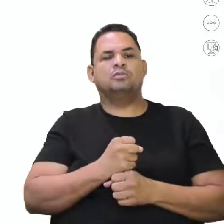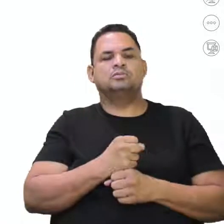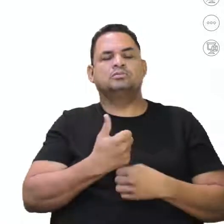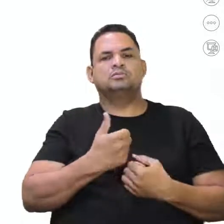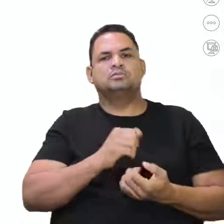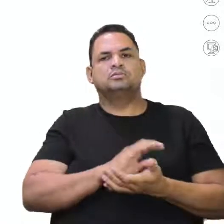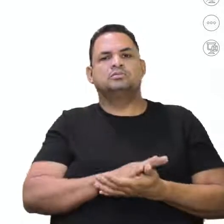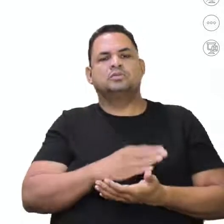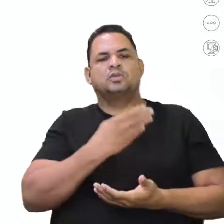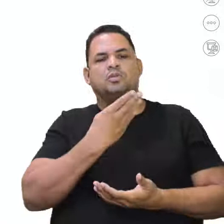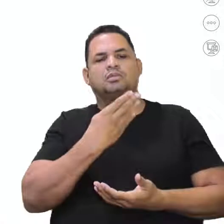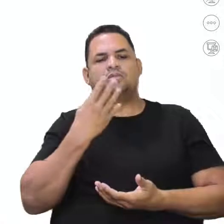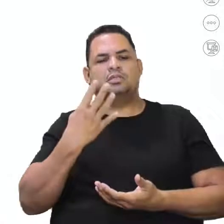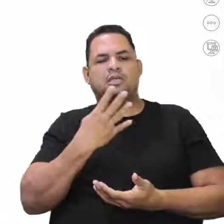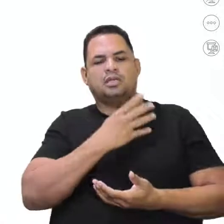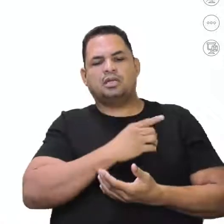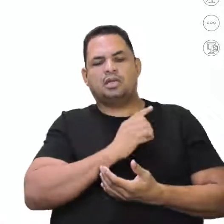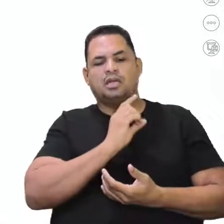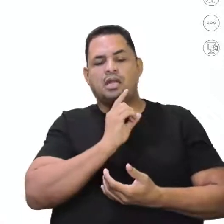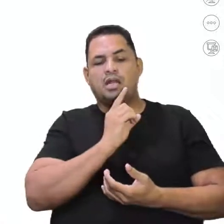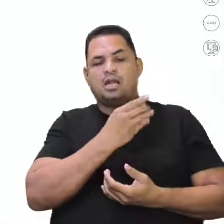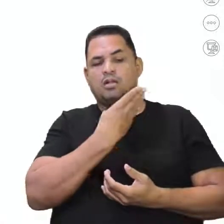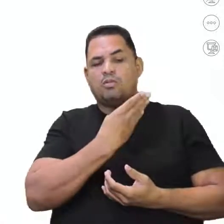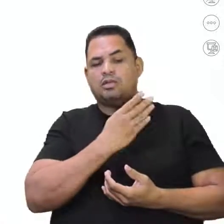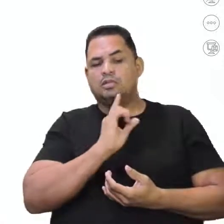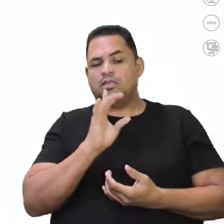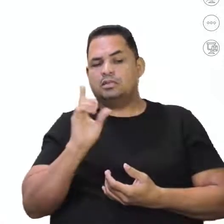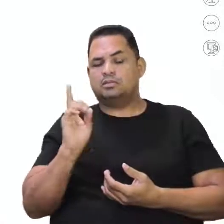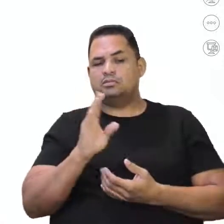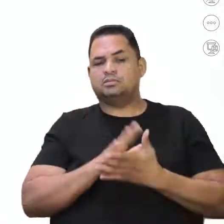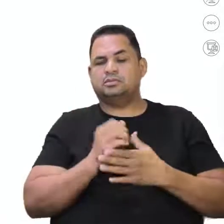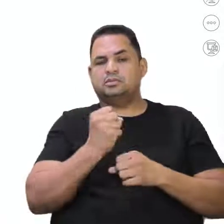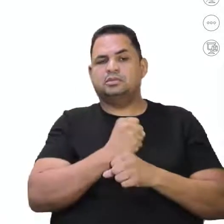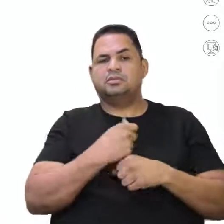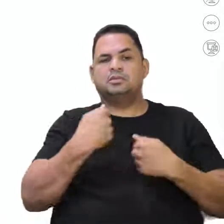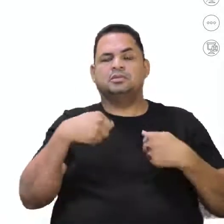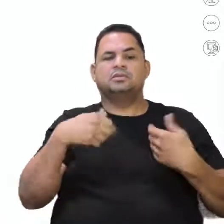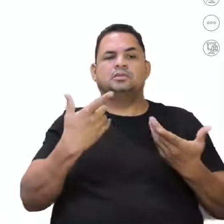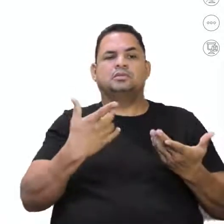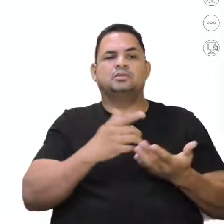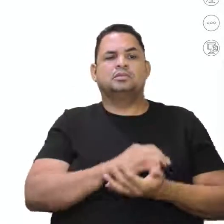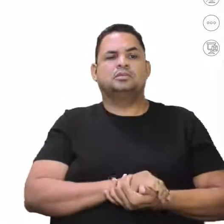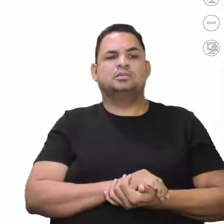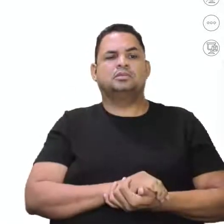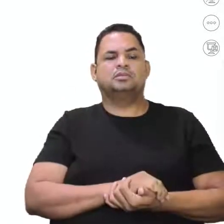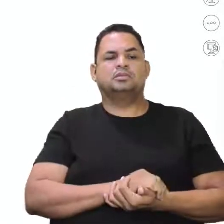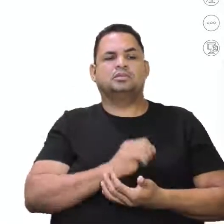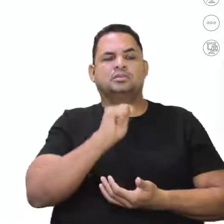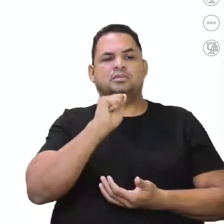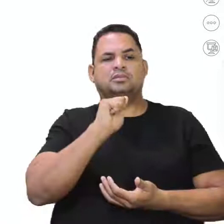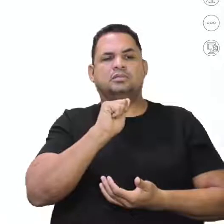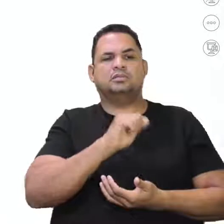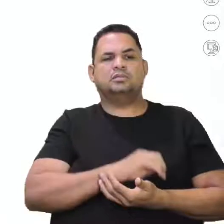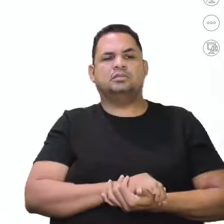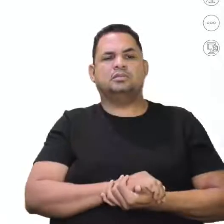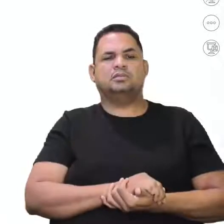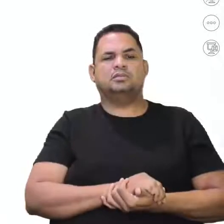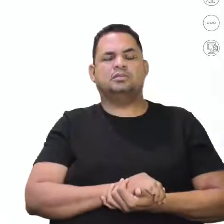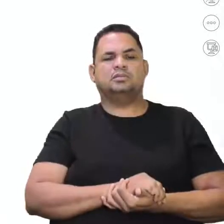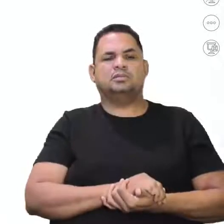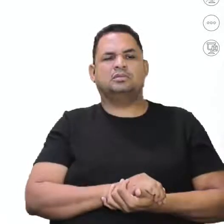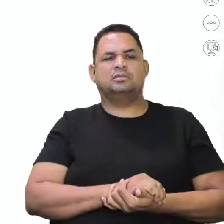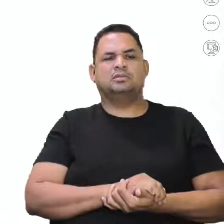Que acontece de 4 em 4 anos. Então, no ano bissexto, elas podem fazer o quê? Vamos lá. Split up with